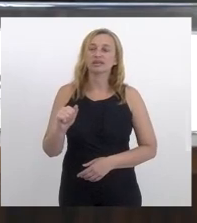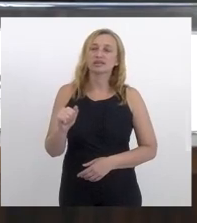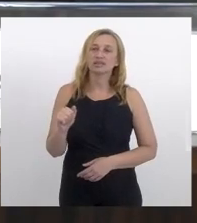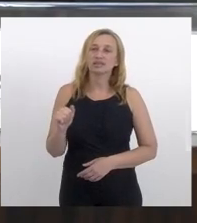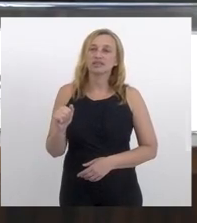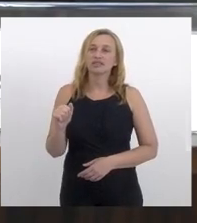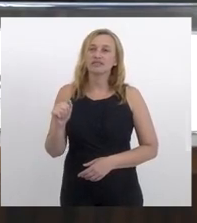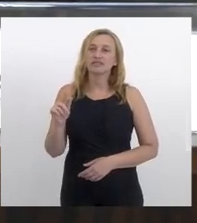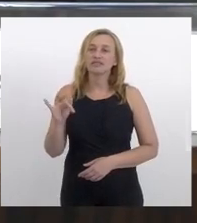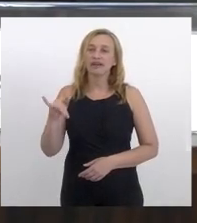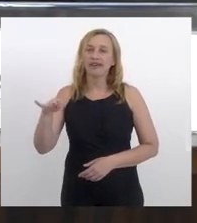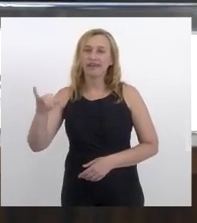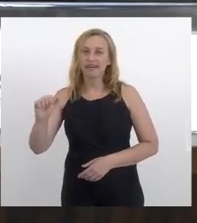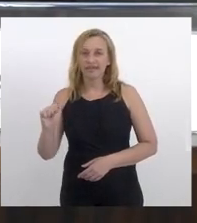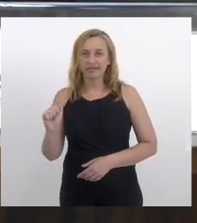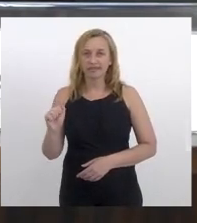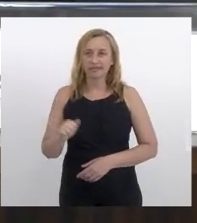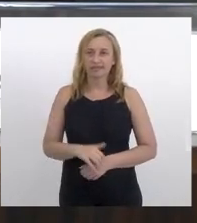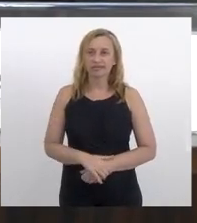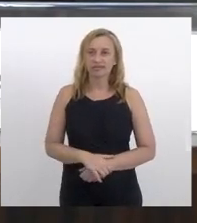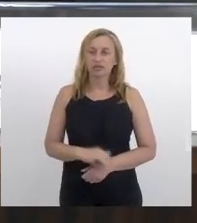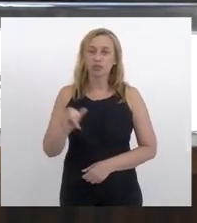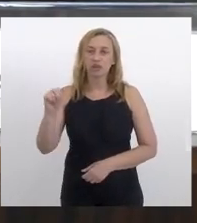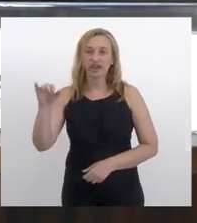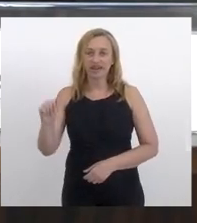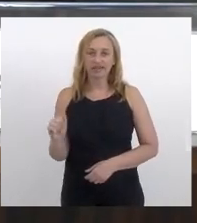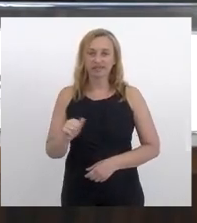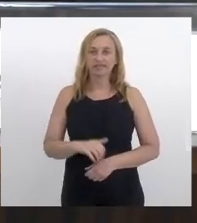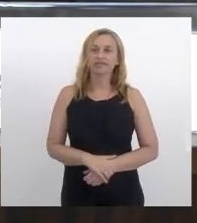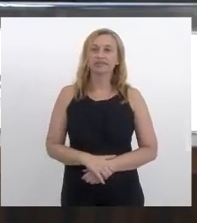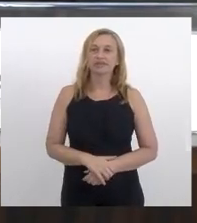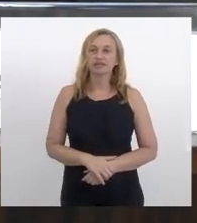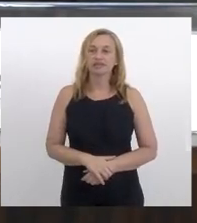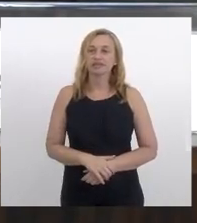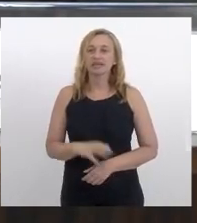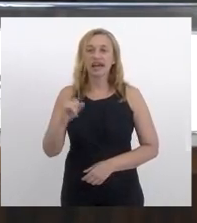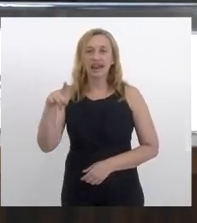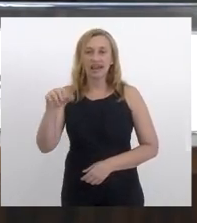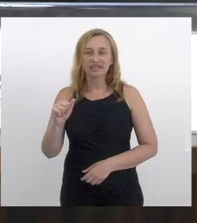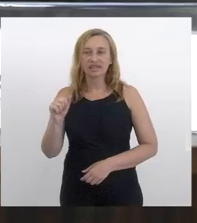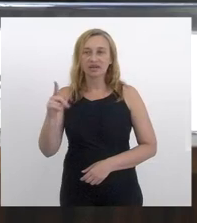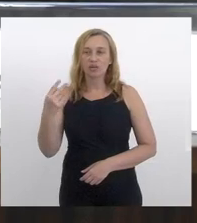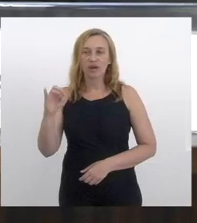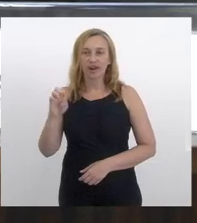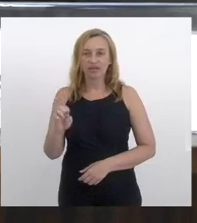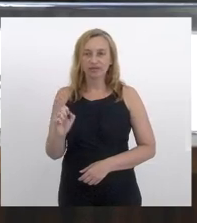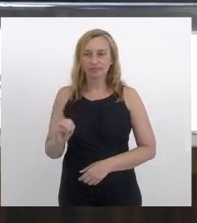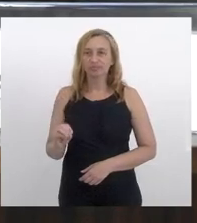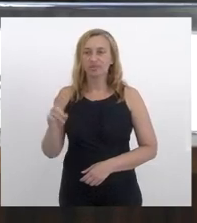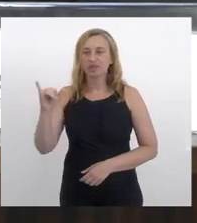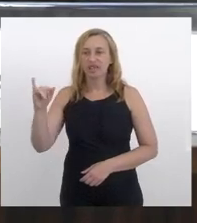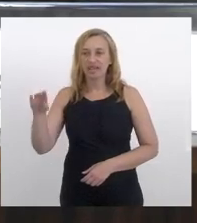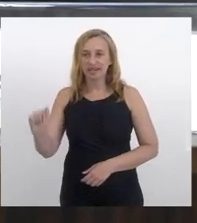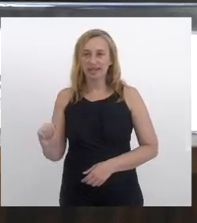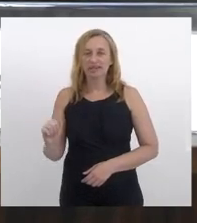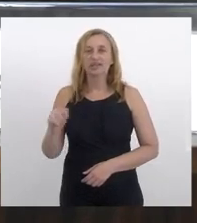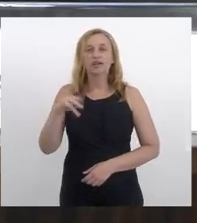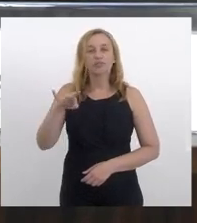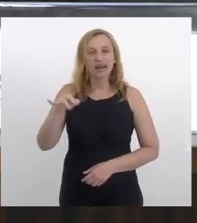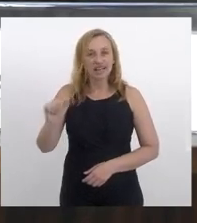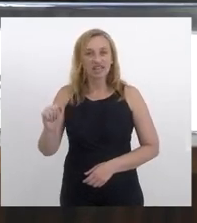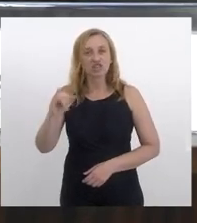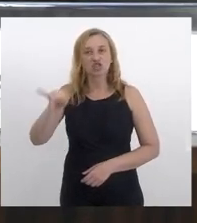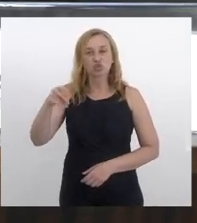Roara Ferreira da Silva, Wicca. Alana Coelho Vilas, Wicca. Maria